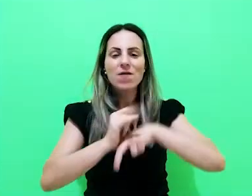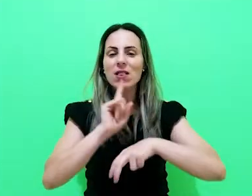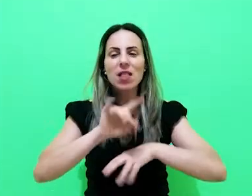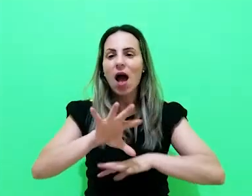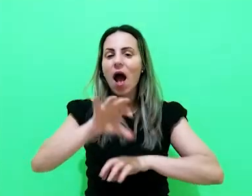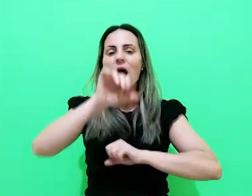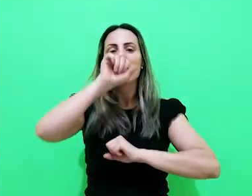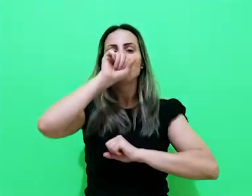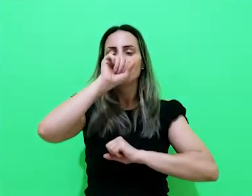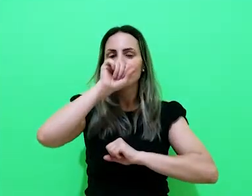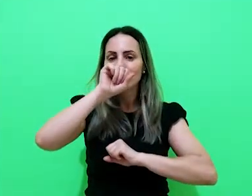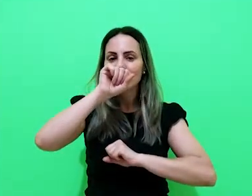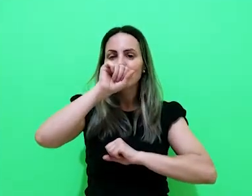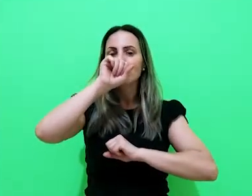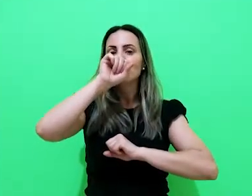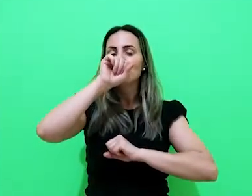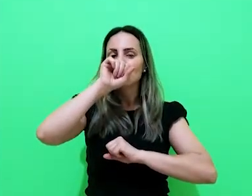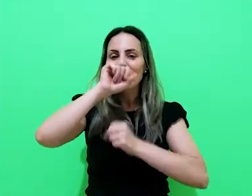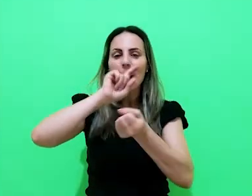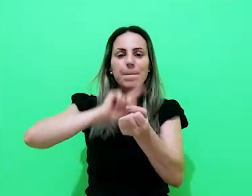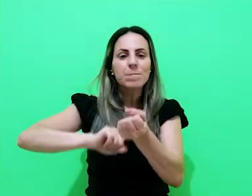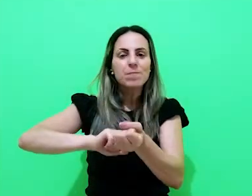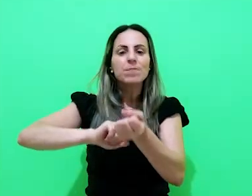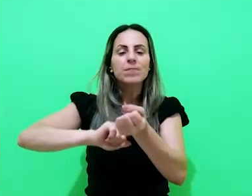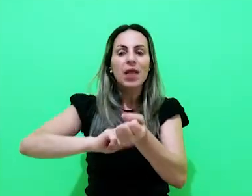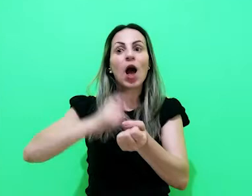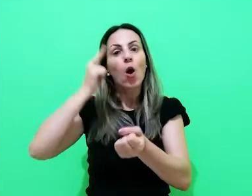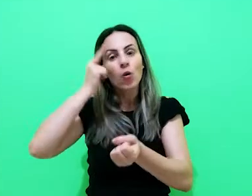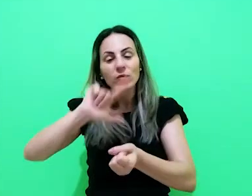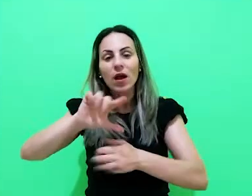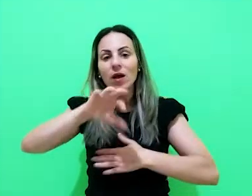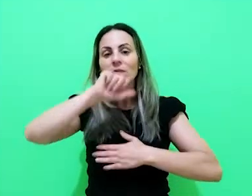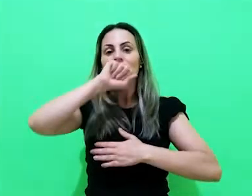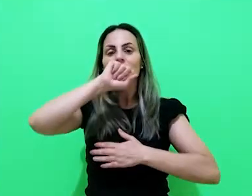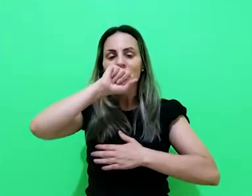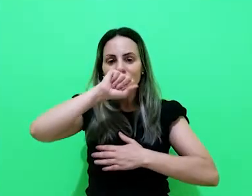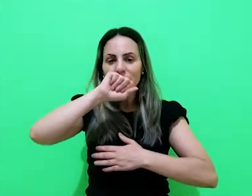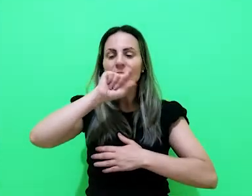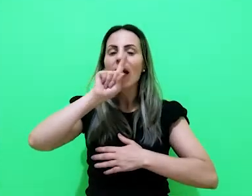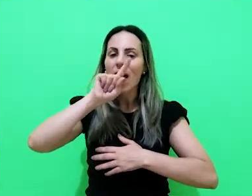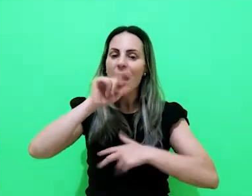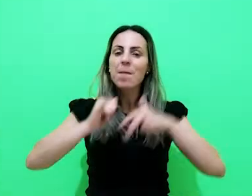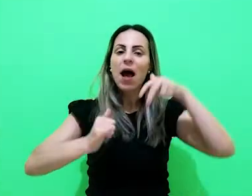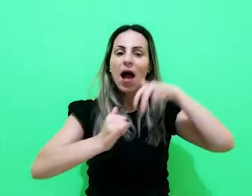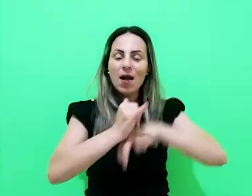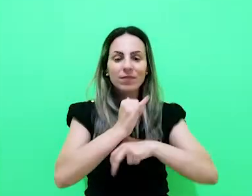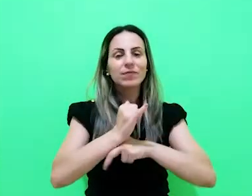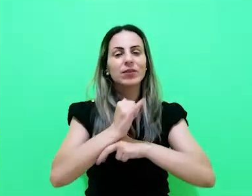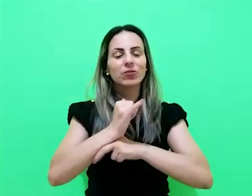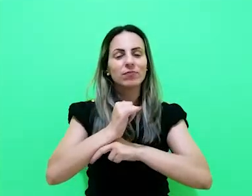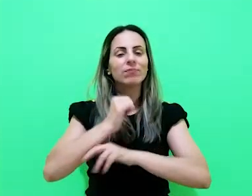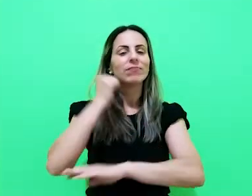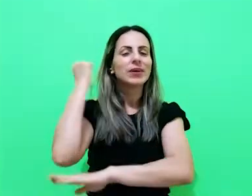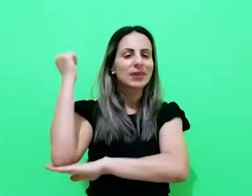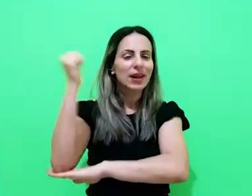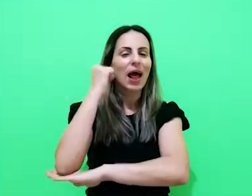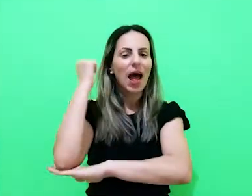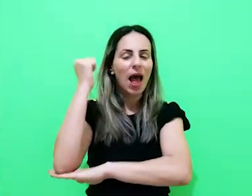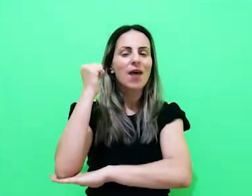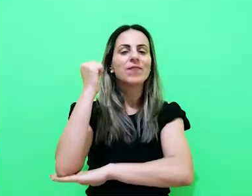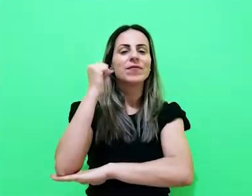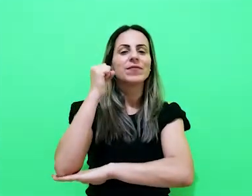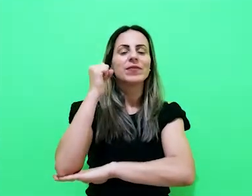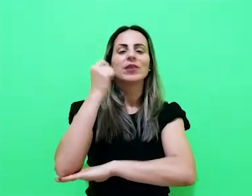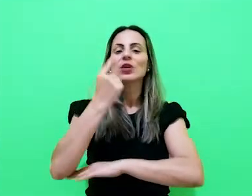eu posiciono as vias aéreas e ela volta a respirar, então ela é uma vítima crítica, também vermelha. Se